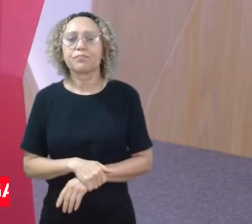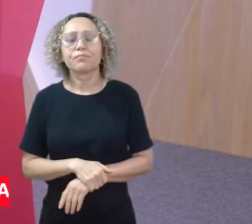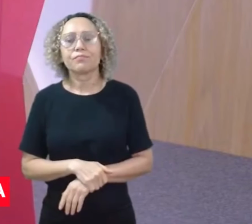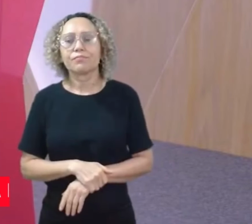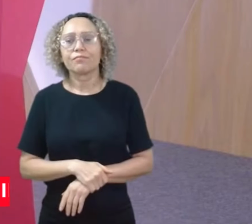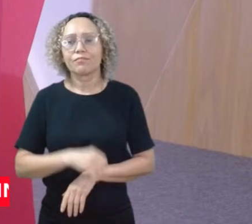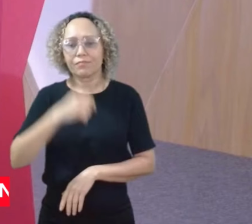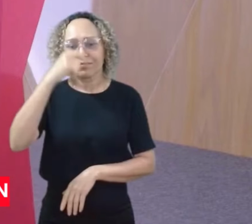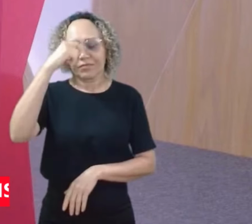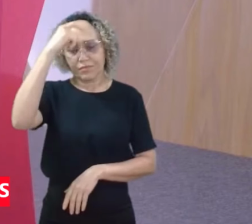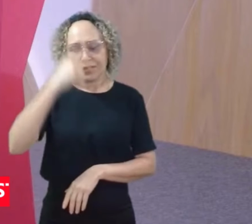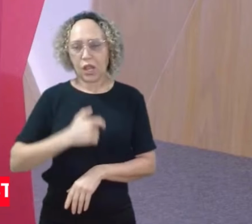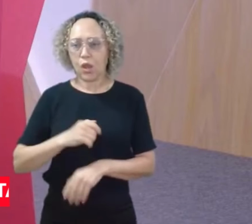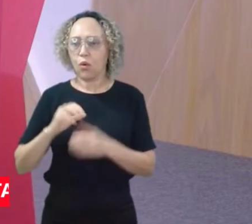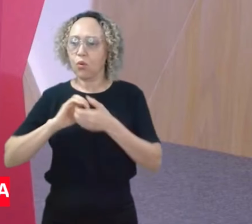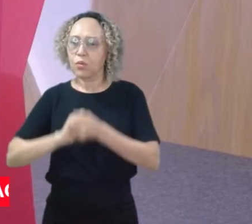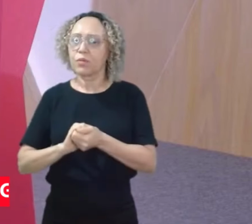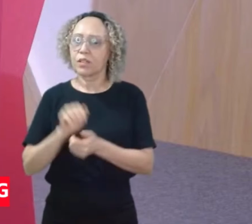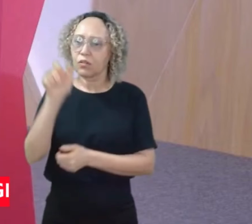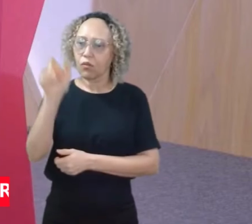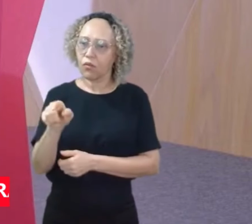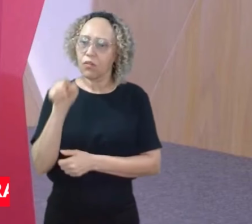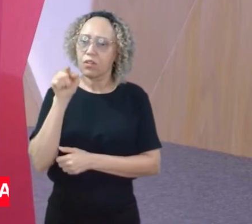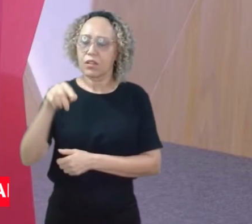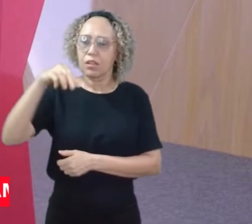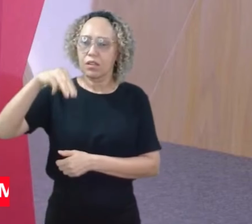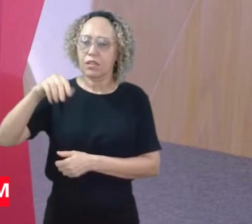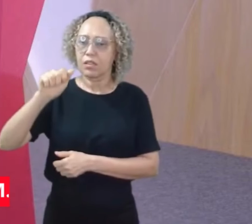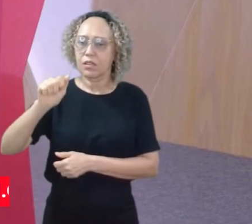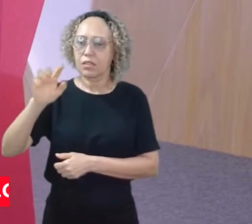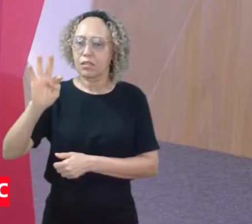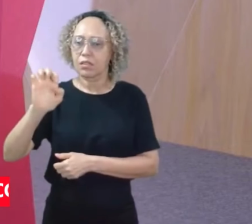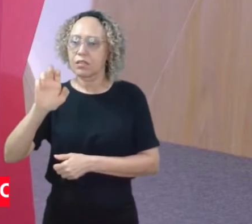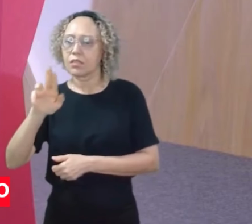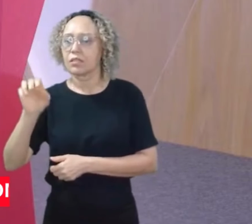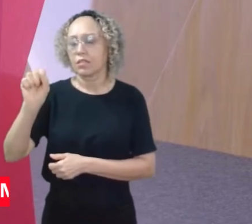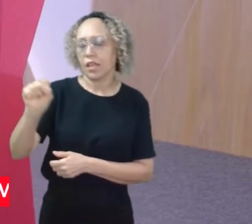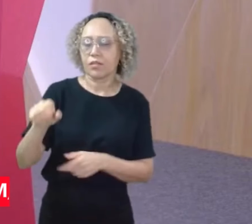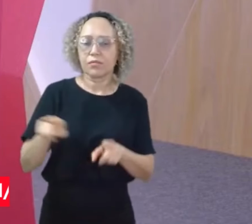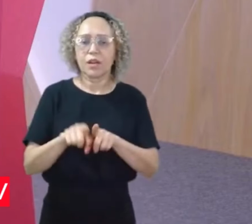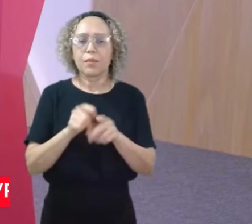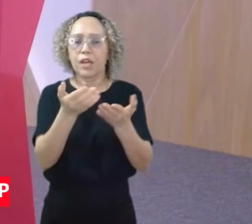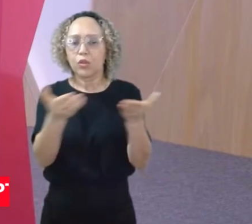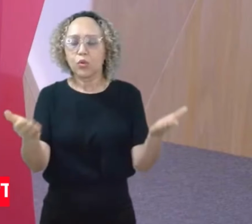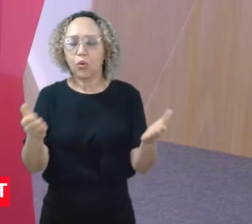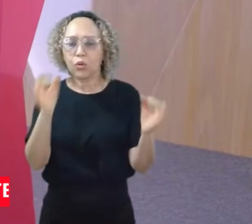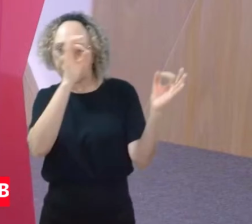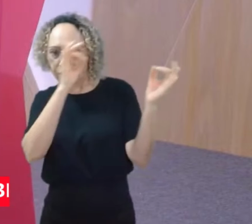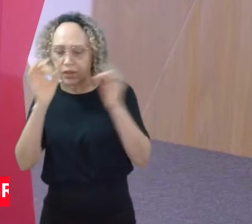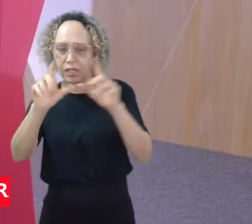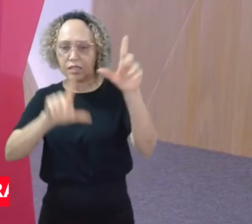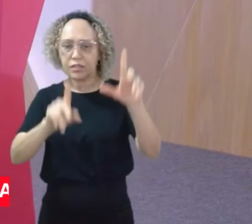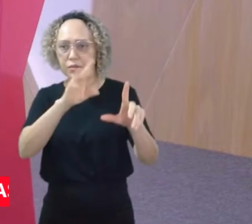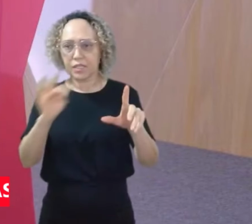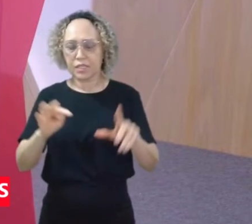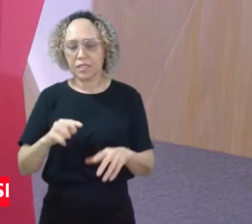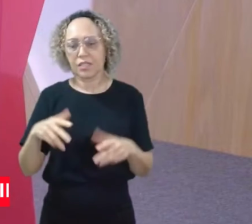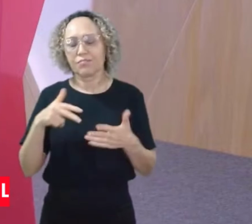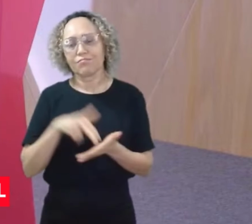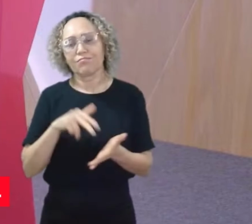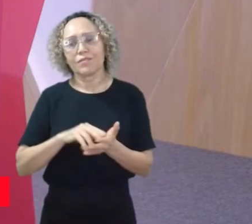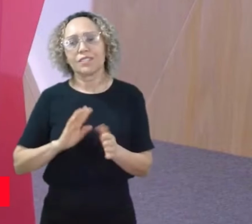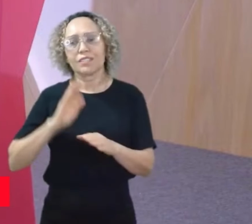Eu cumprimento você, Matheus, e todos aqueles que acompanham o jornal da TV PT. É uma alegria estar aqui para esse bate-papo. E,